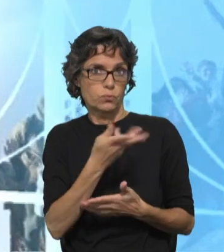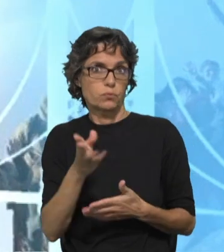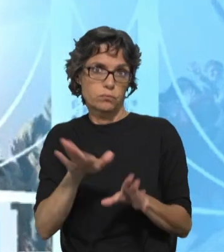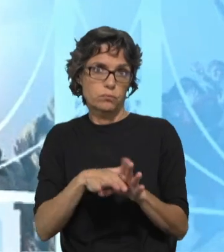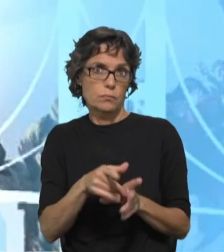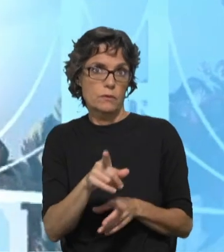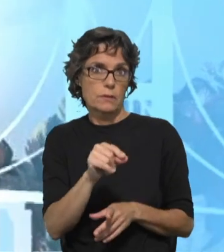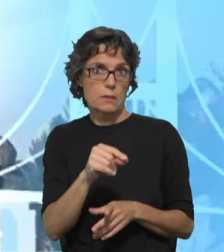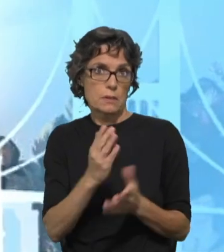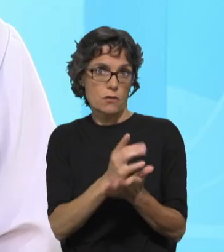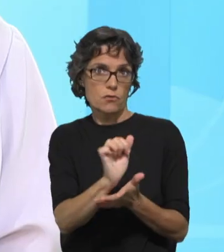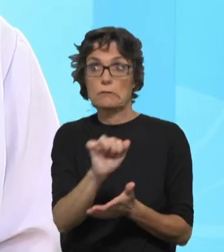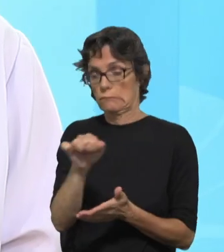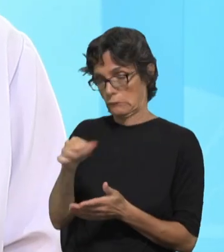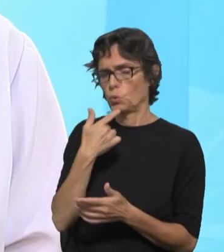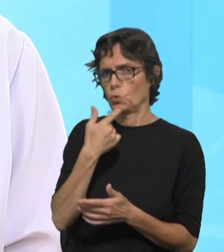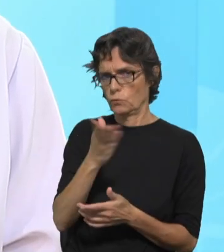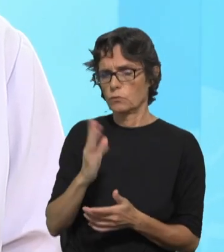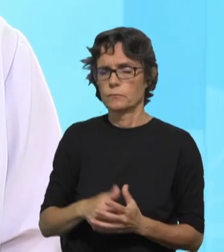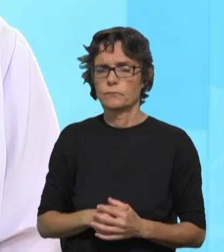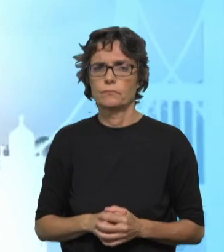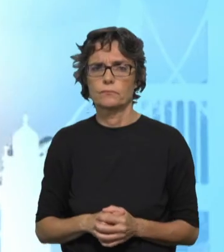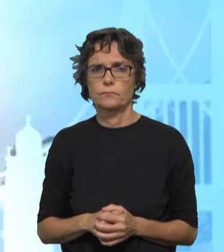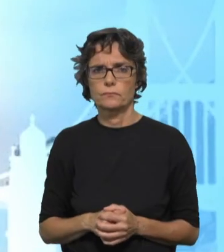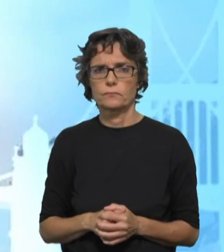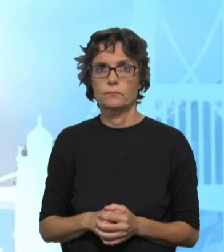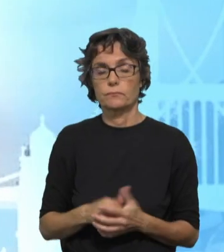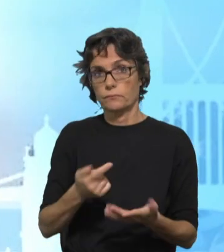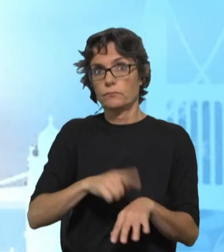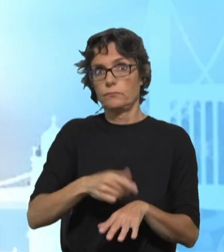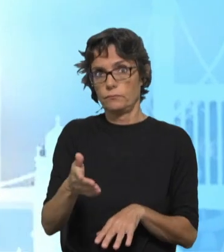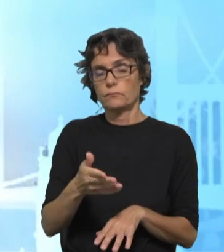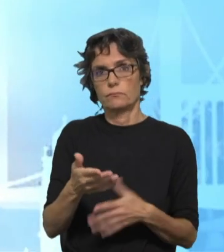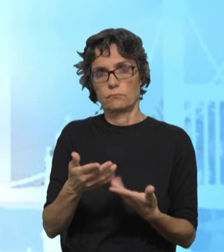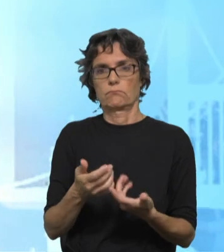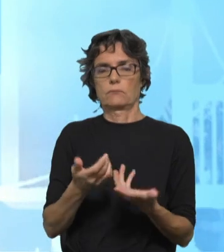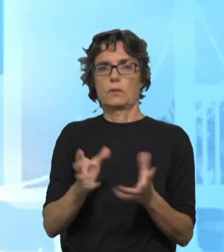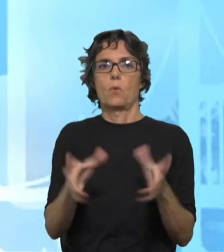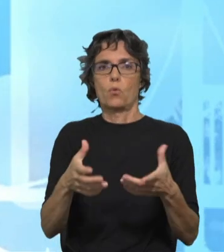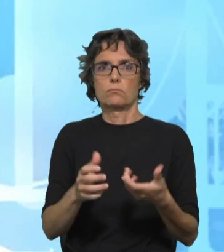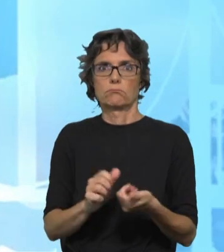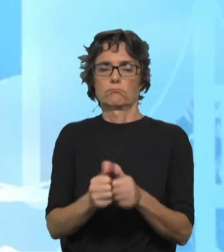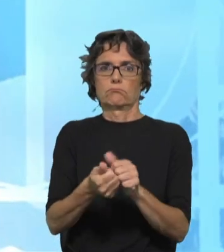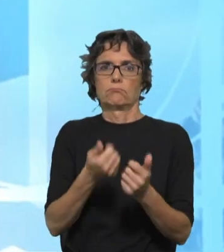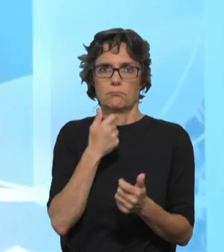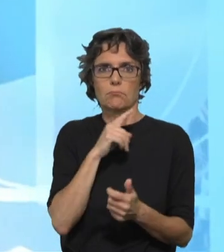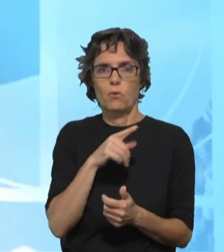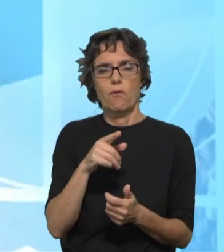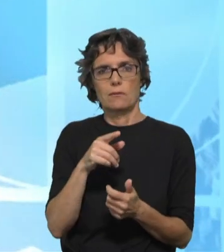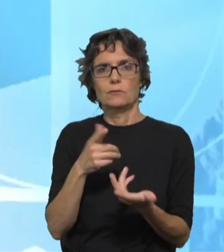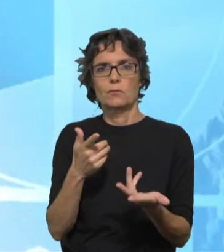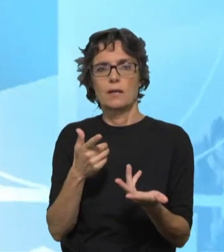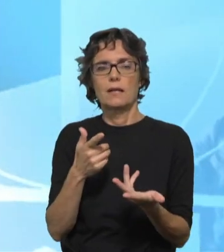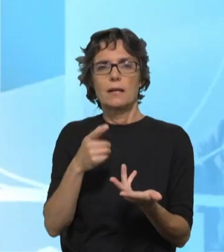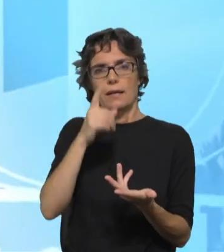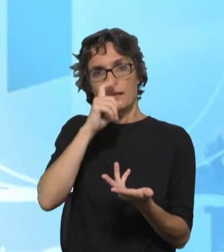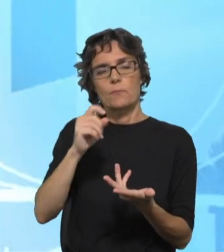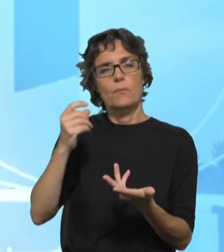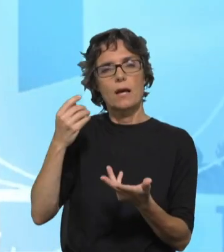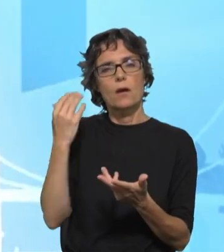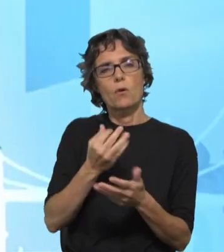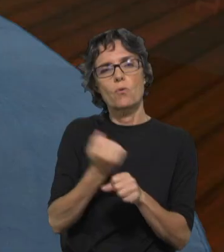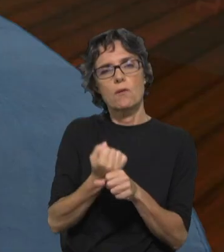jornada... Dominicano, sim, perdão. Eles são muitos, de facto. Né? São muitos e felizmente que há muitas famílias que têm o seu